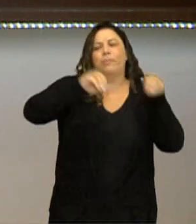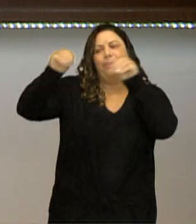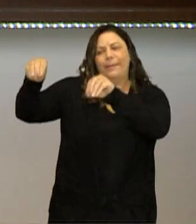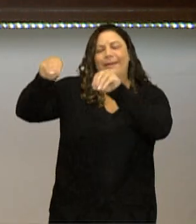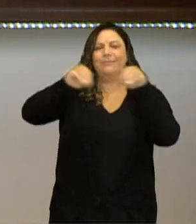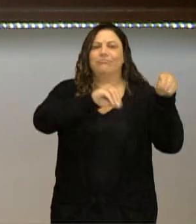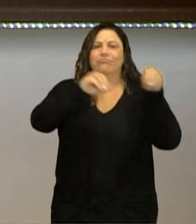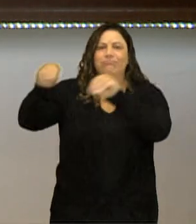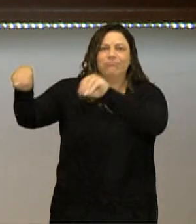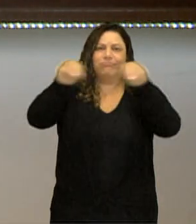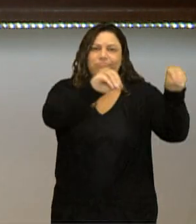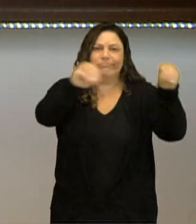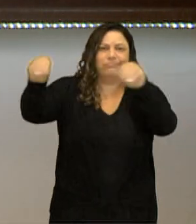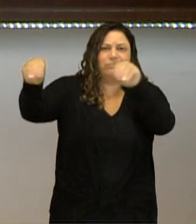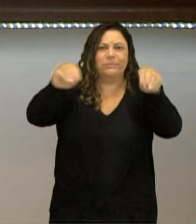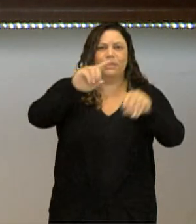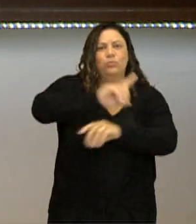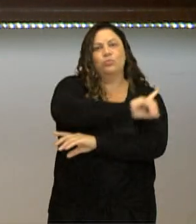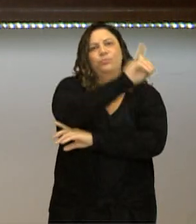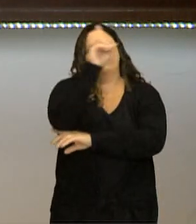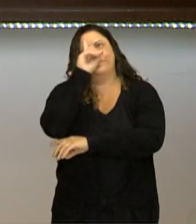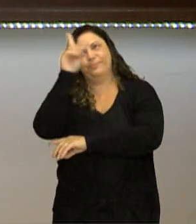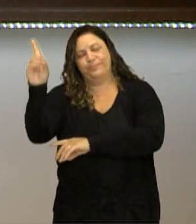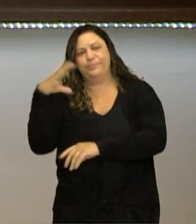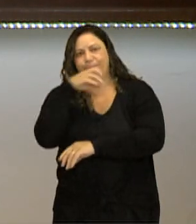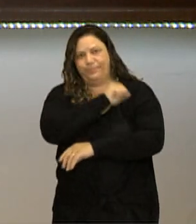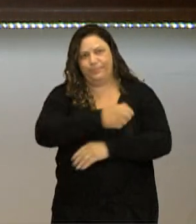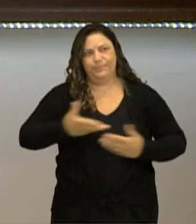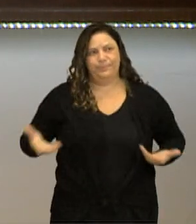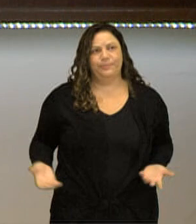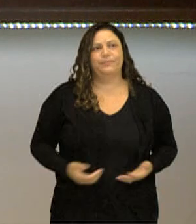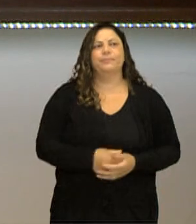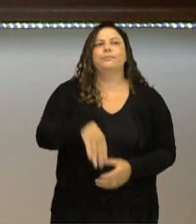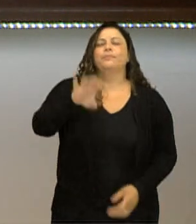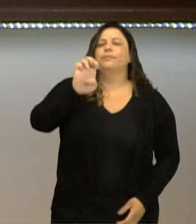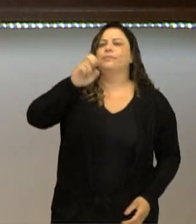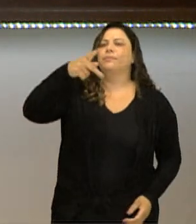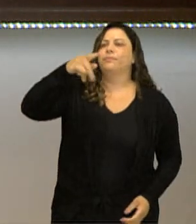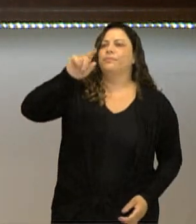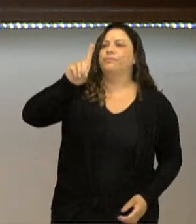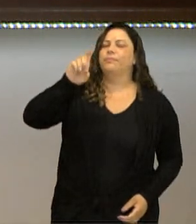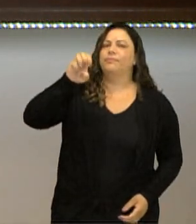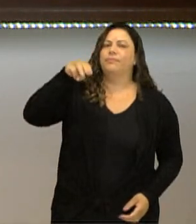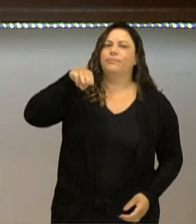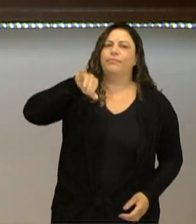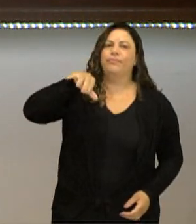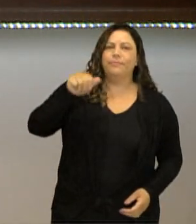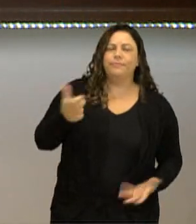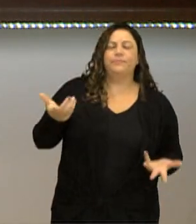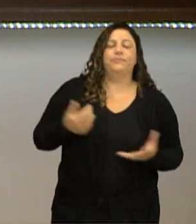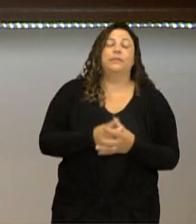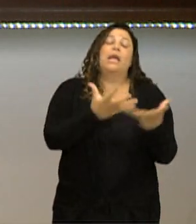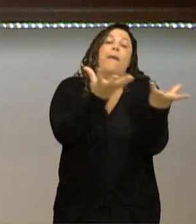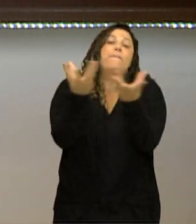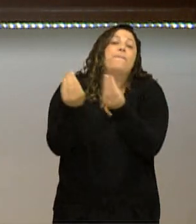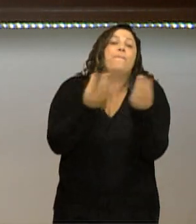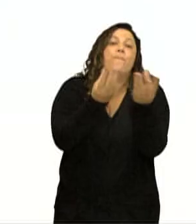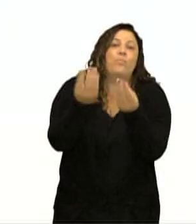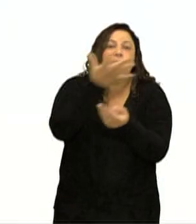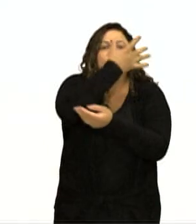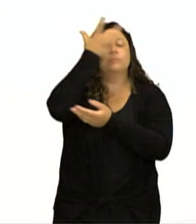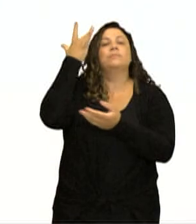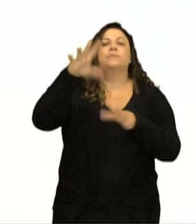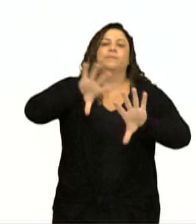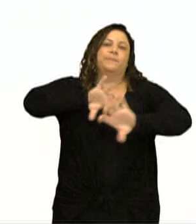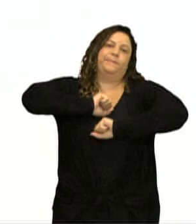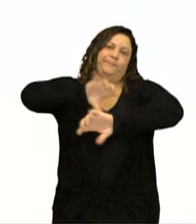da vacinação também nesse caso, né? Também, gente, redução de gastos com medicamentos. Por quê? A partir do momento que você não desenvolve